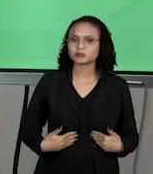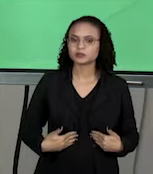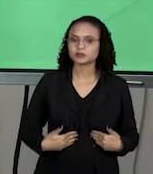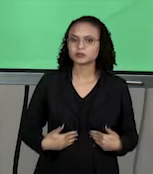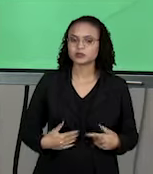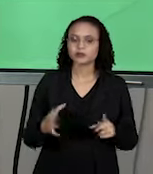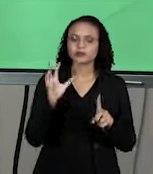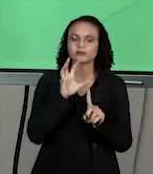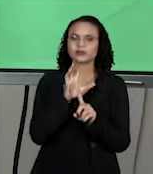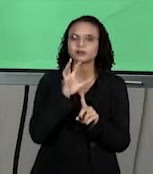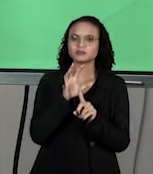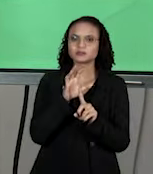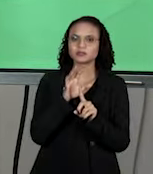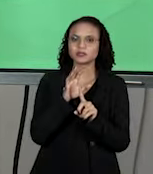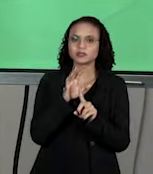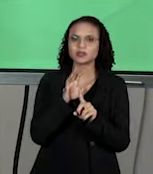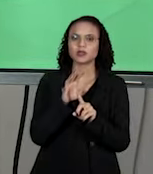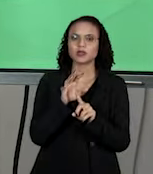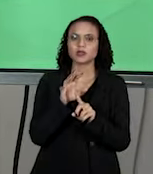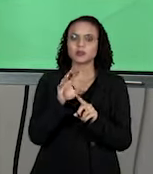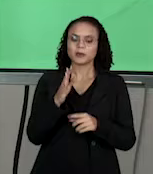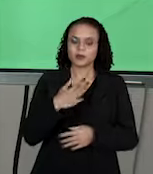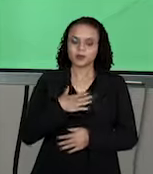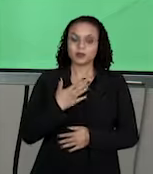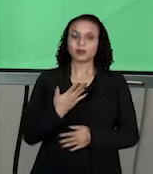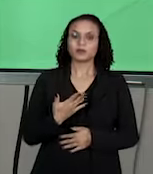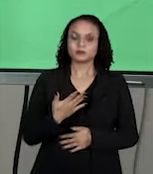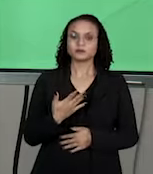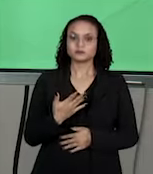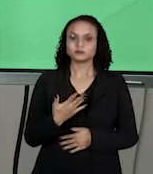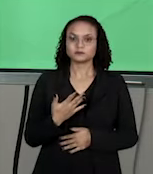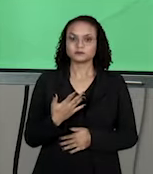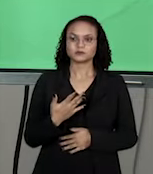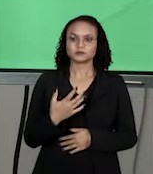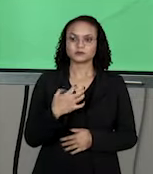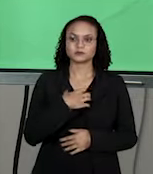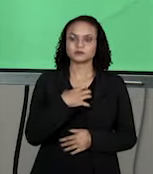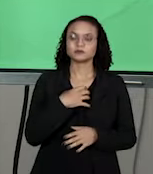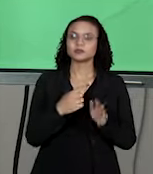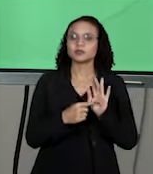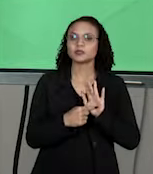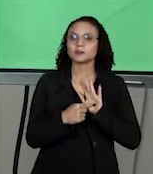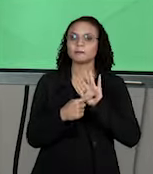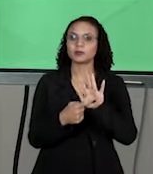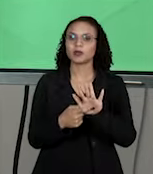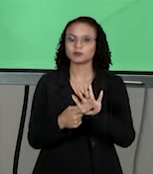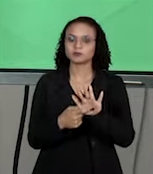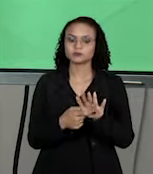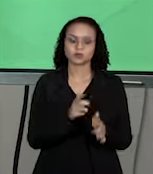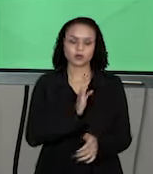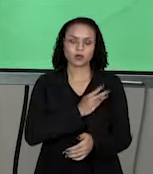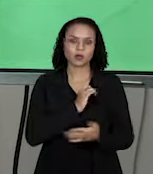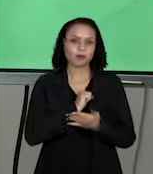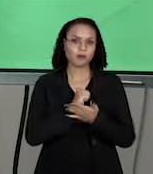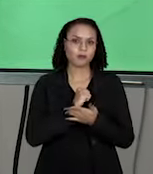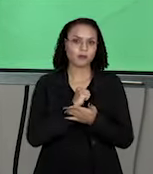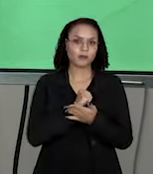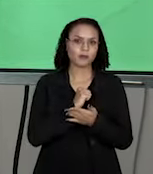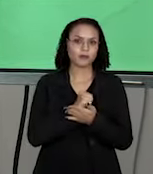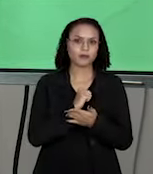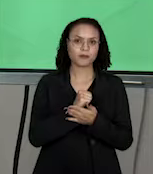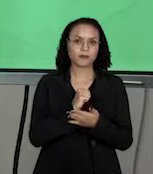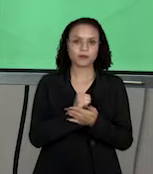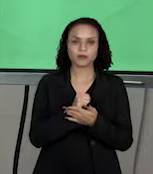tenha esse tipo de reação, para que você esboce essa reação, para que seu coração acelere, que aumente